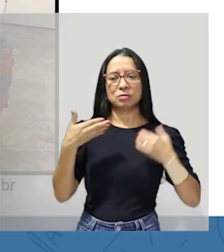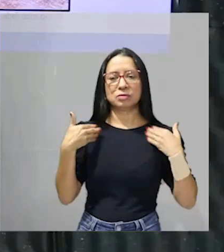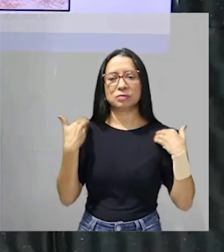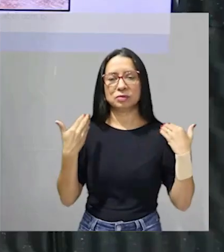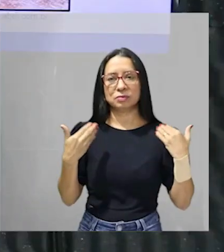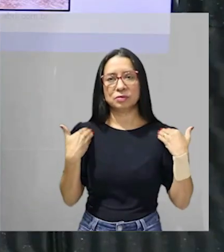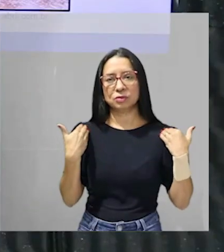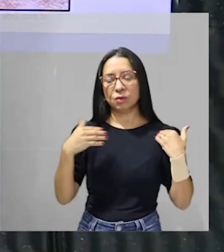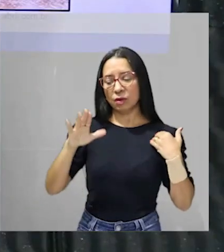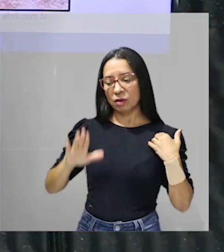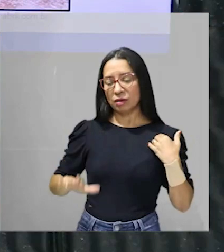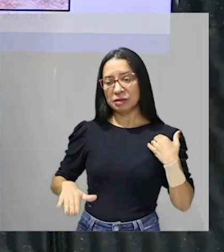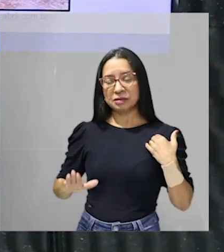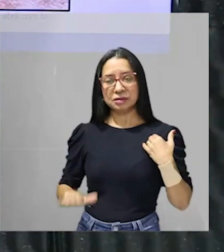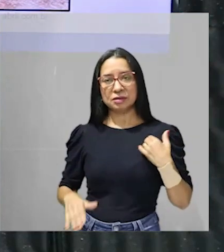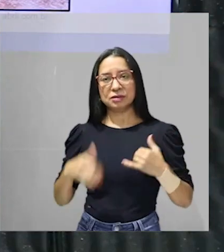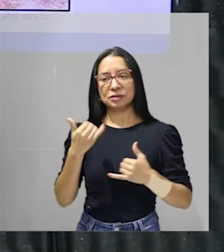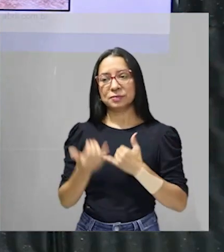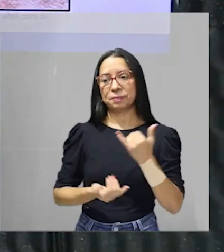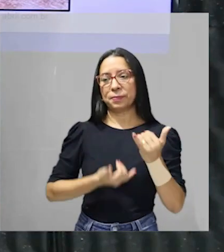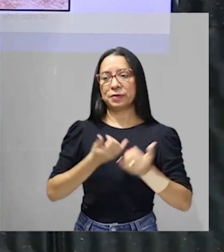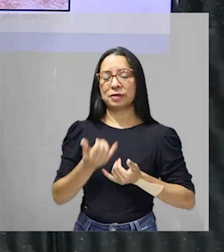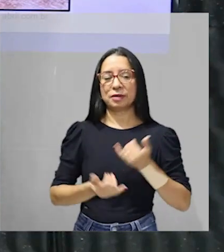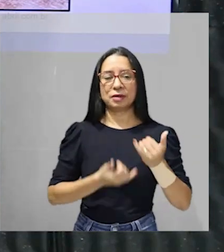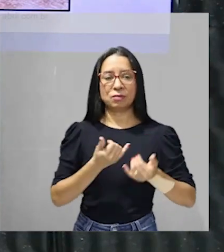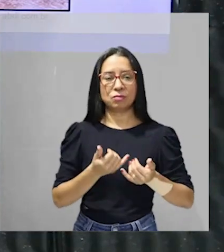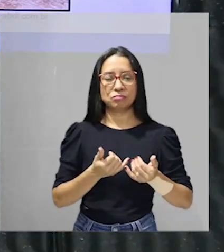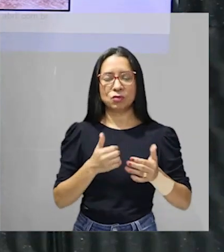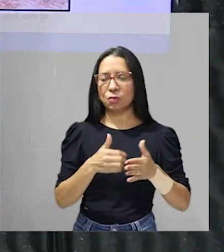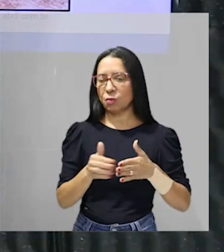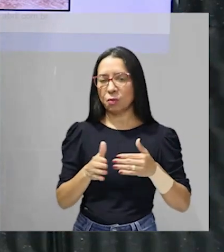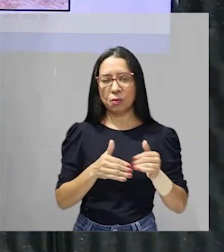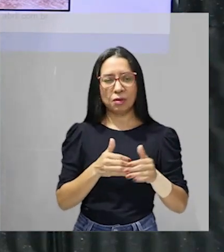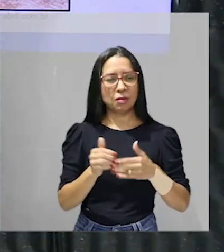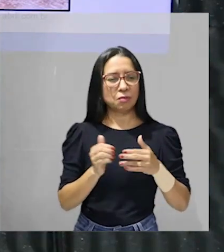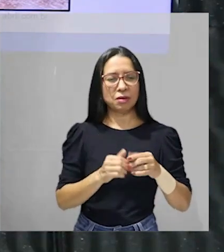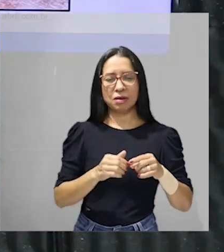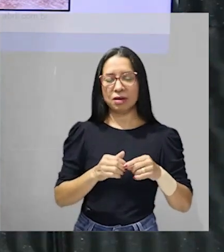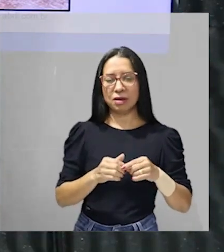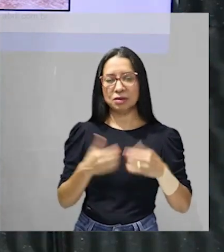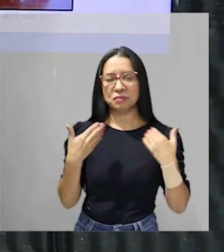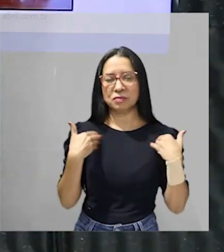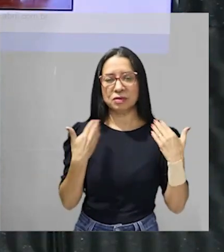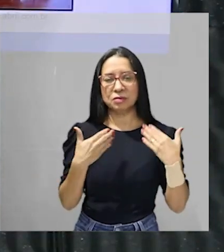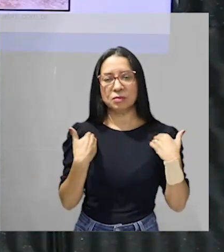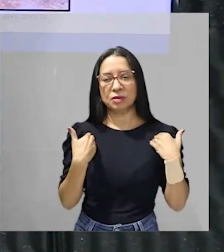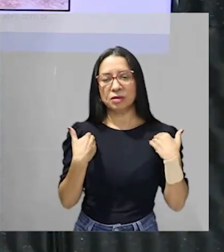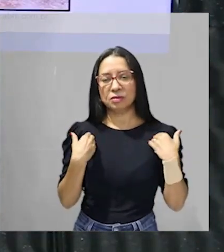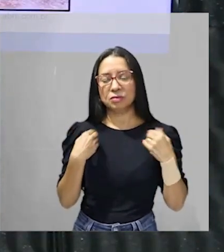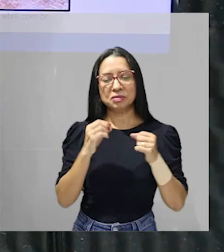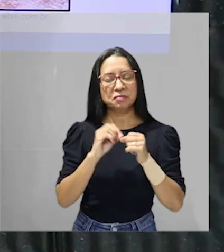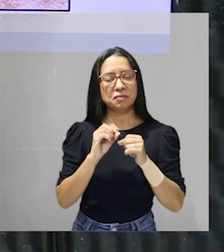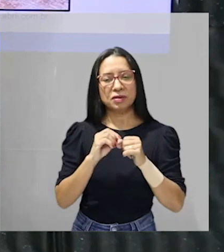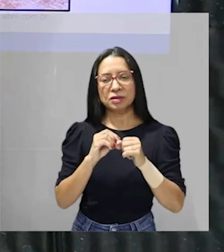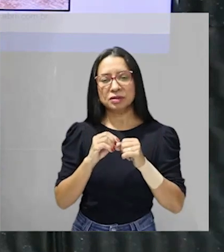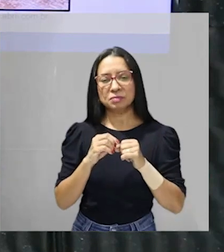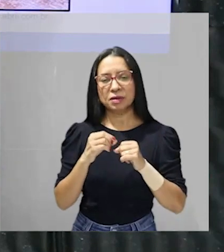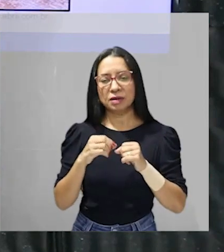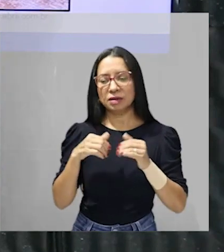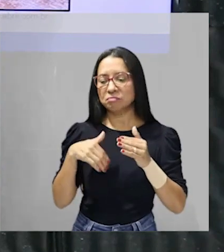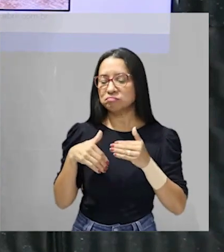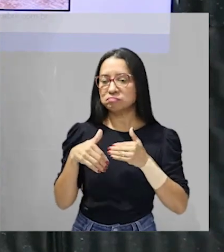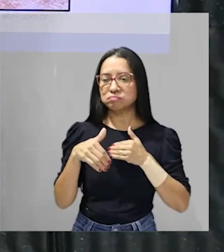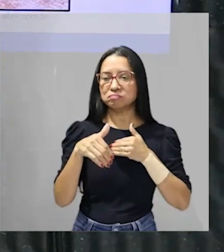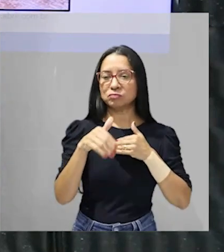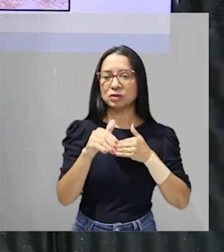ou algo que se faz para passar tempo passar o tempo passar o tempo ou distração aí eu coloco bem aqui galera